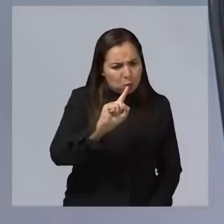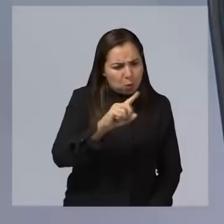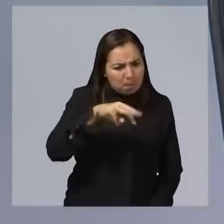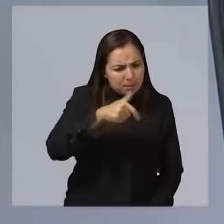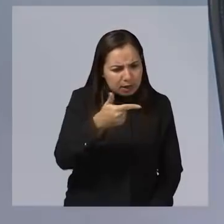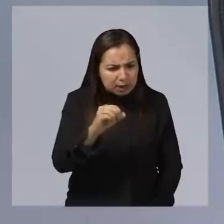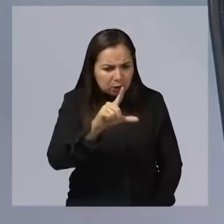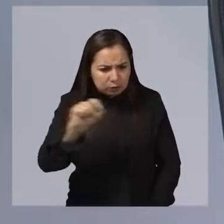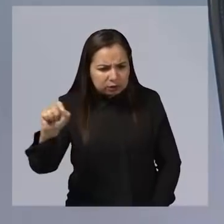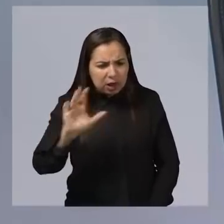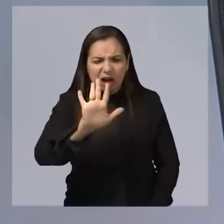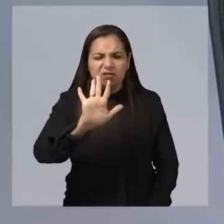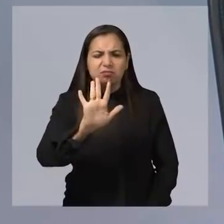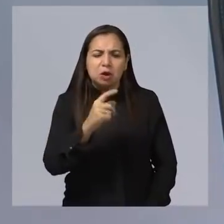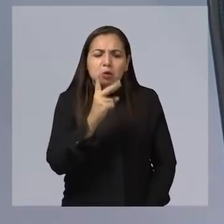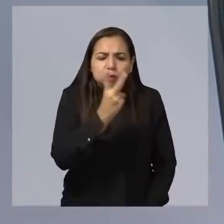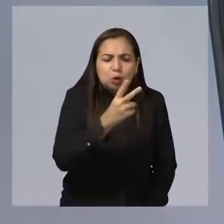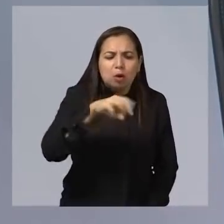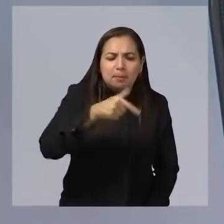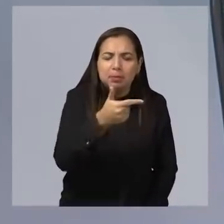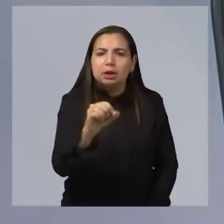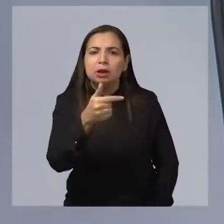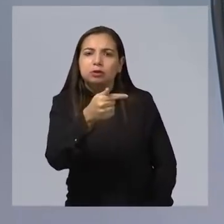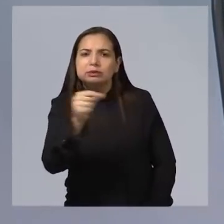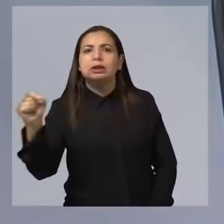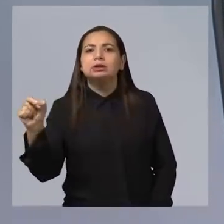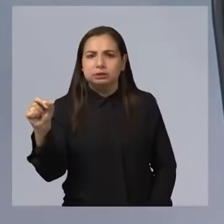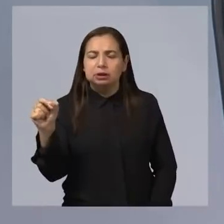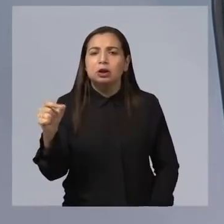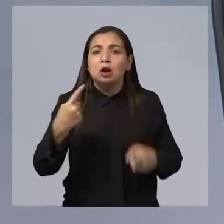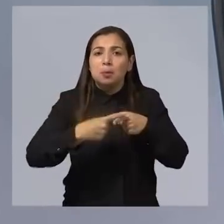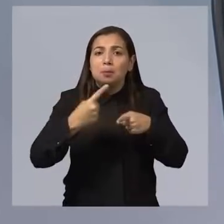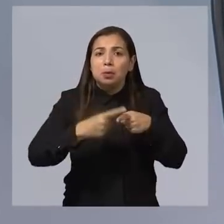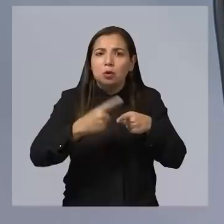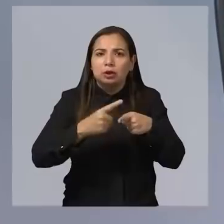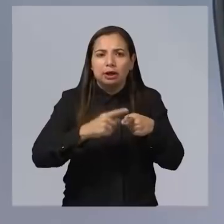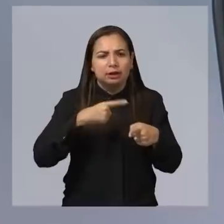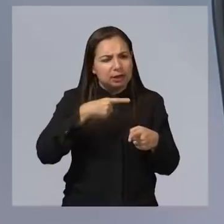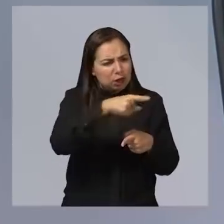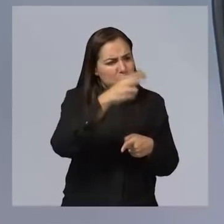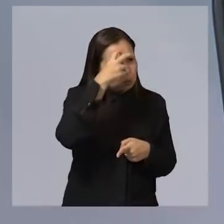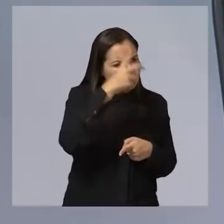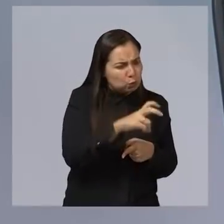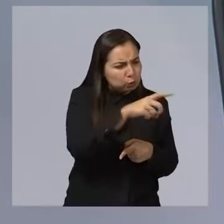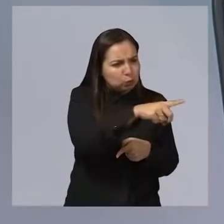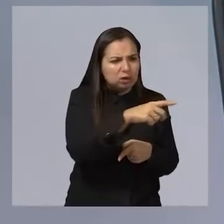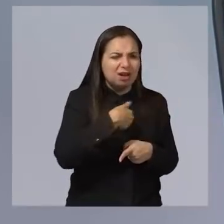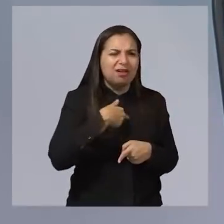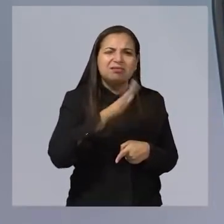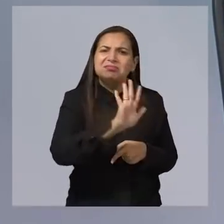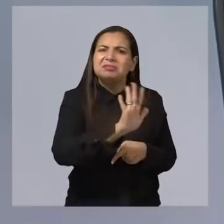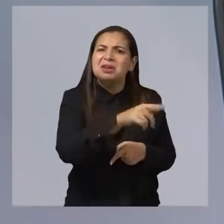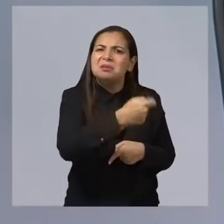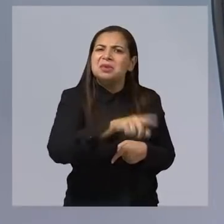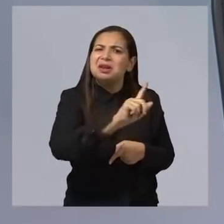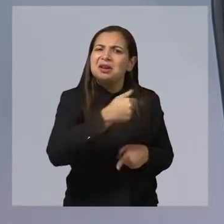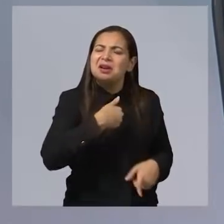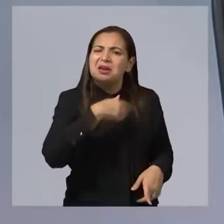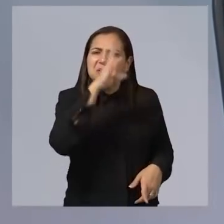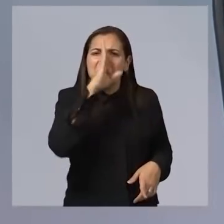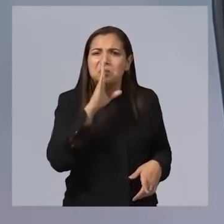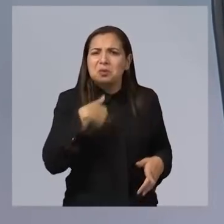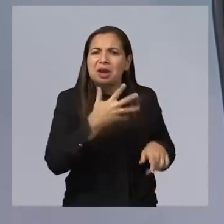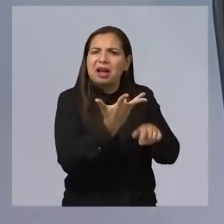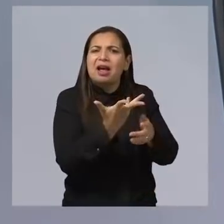2,7 milhões, né, porque tinha lá 870 mil para cultura. Cultura eu consigo fazer de graça. Eventos culturais